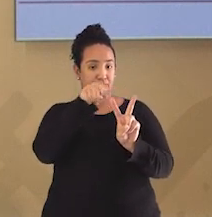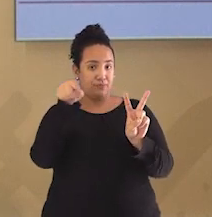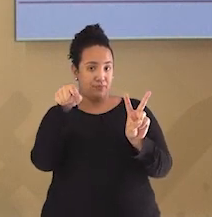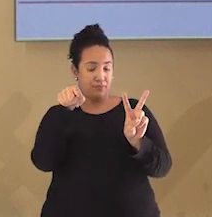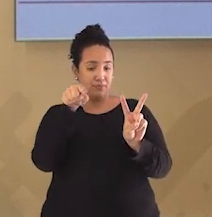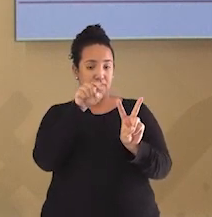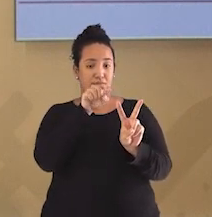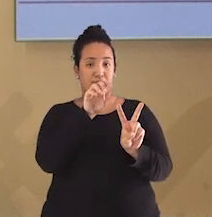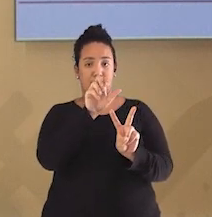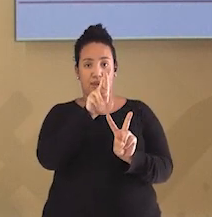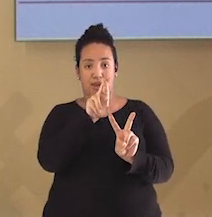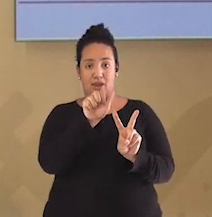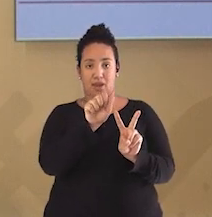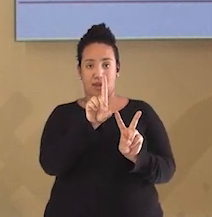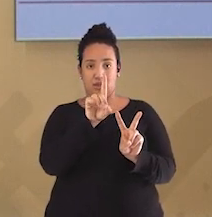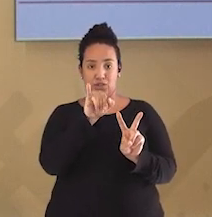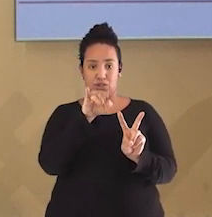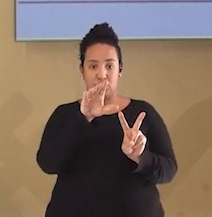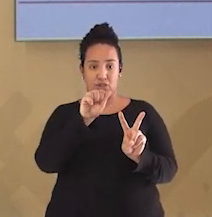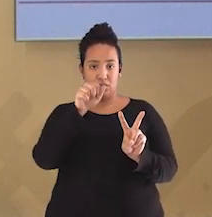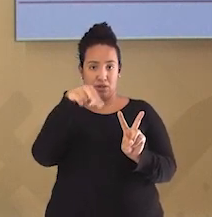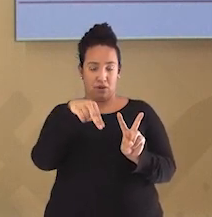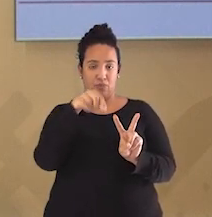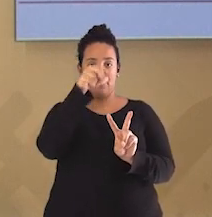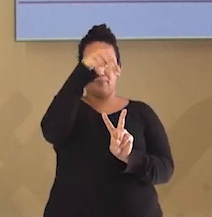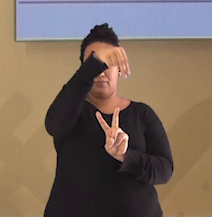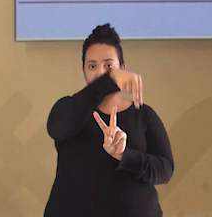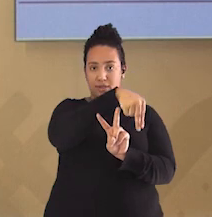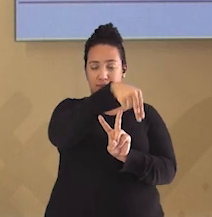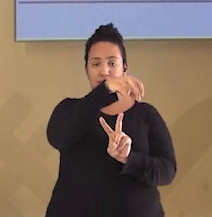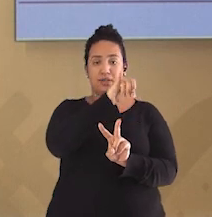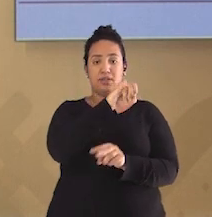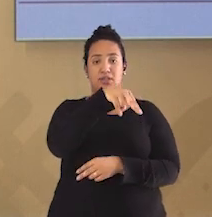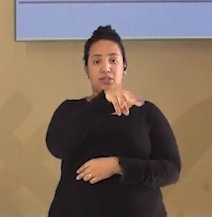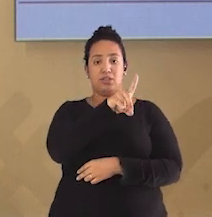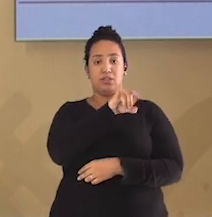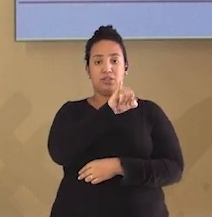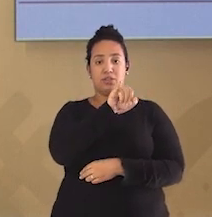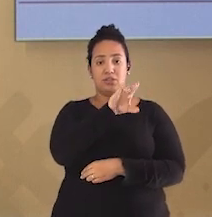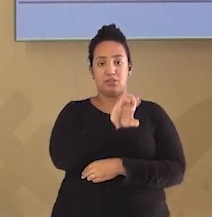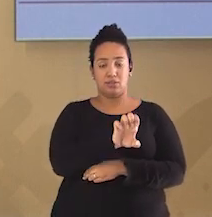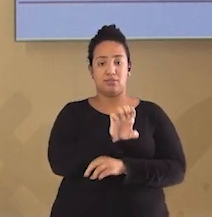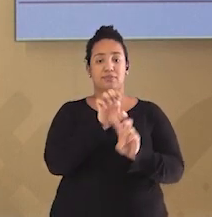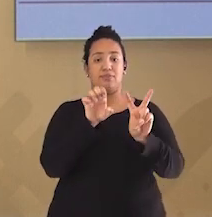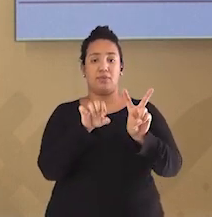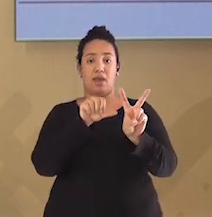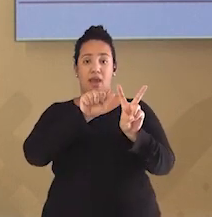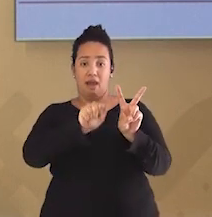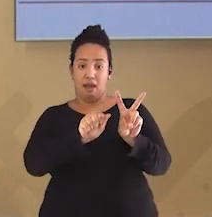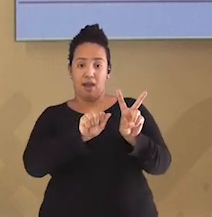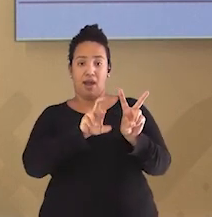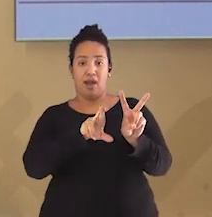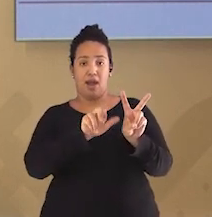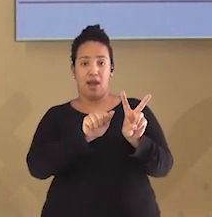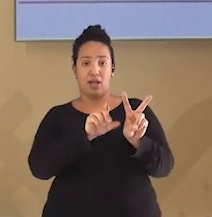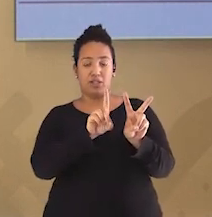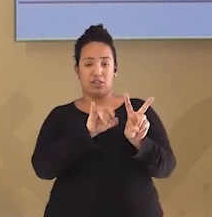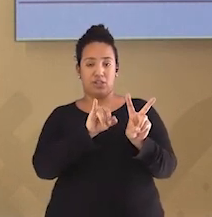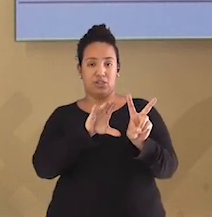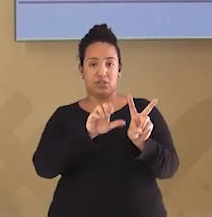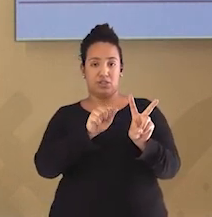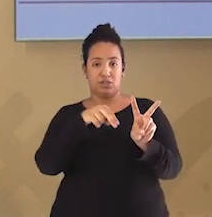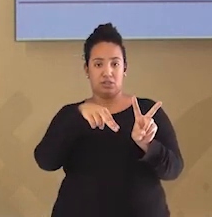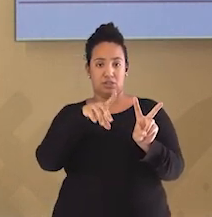radical, N de índice, A é o nosso radicando e o B a